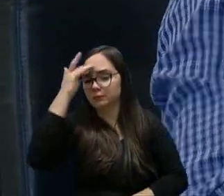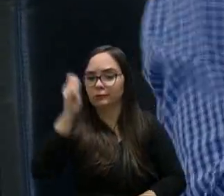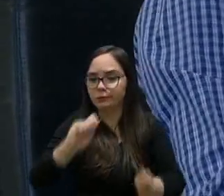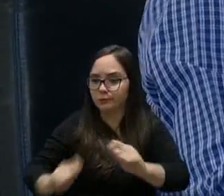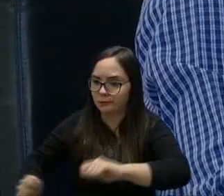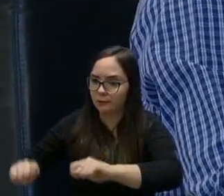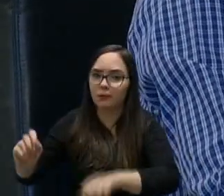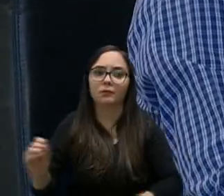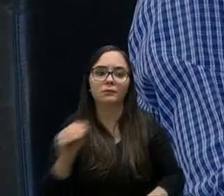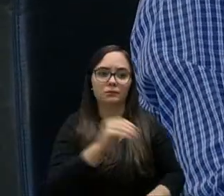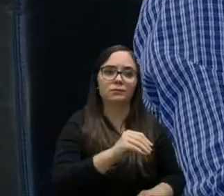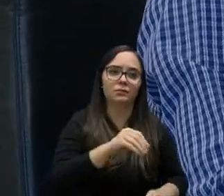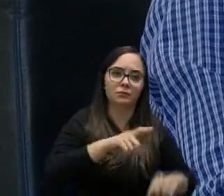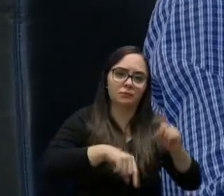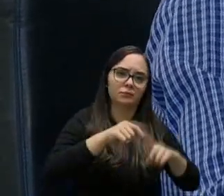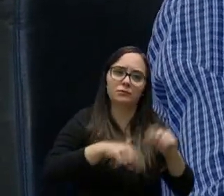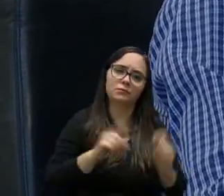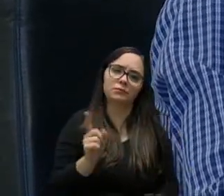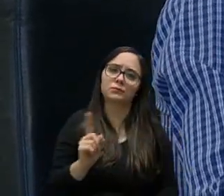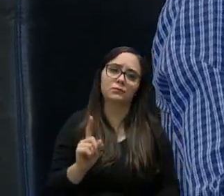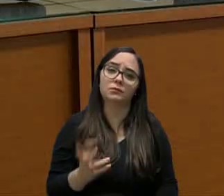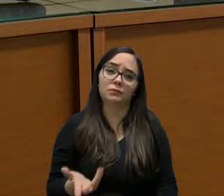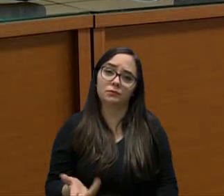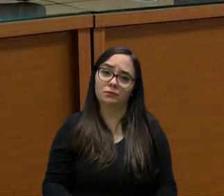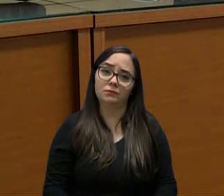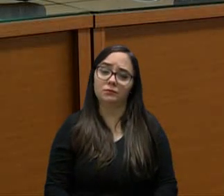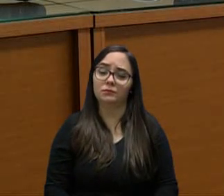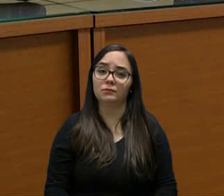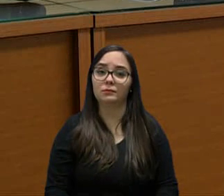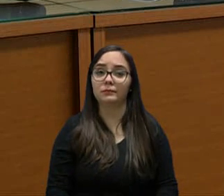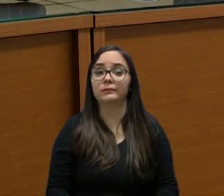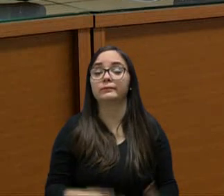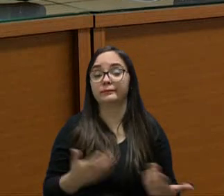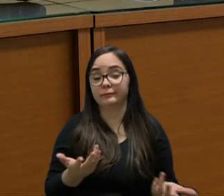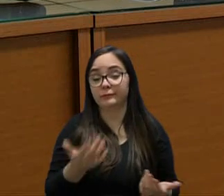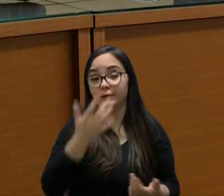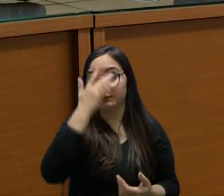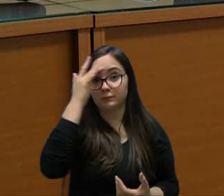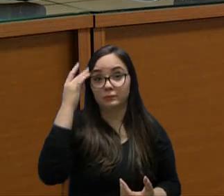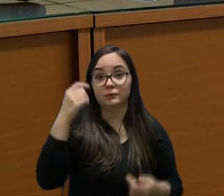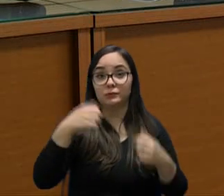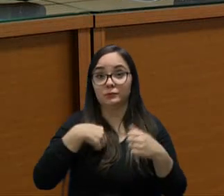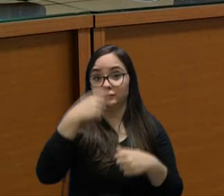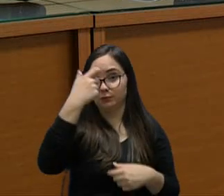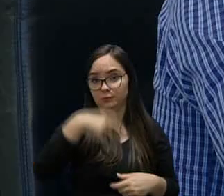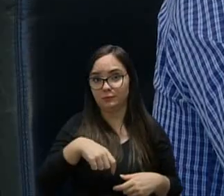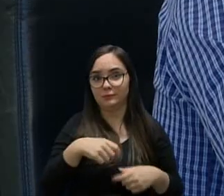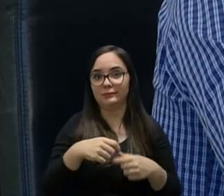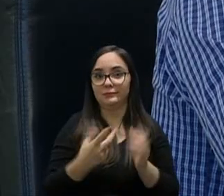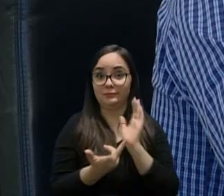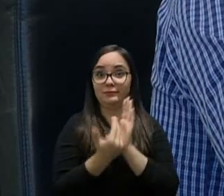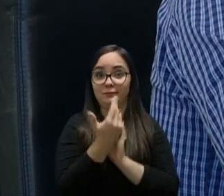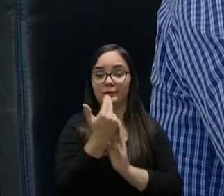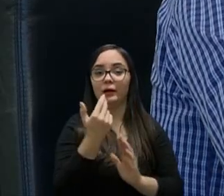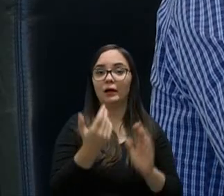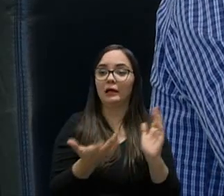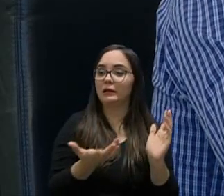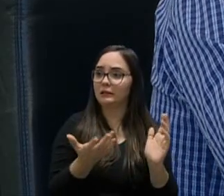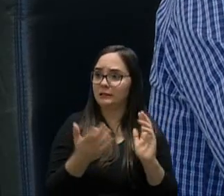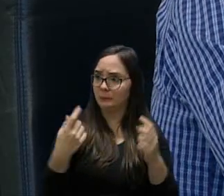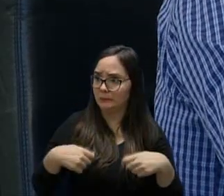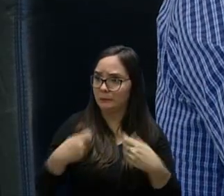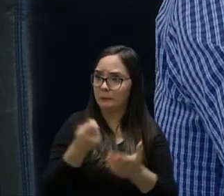é a fusão dela não entendi e aí gerente segurança do paciente que o paciente acaba acaba pagando e eu conheço uma situação